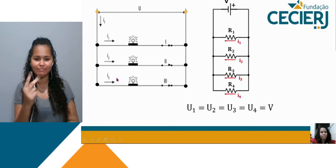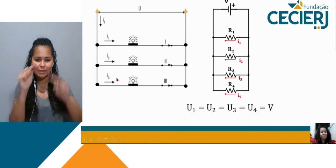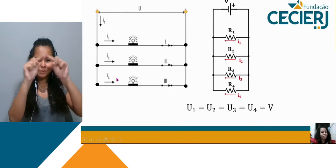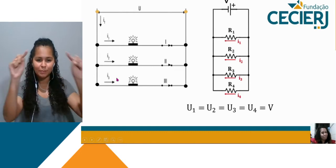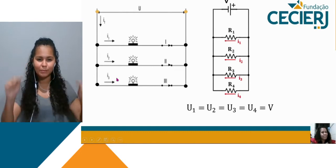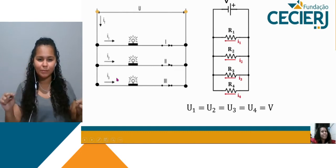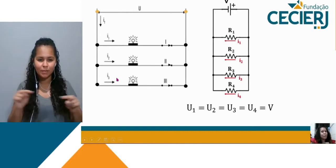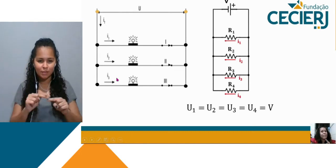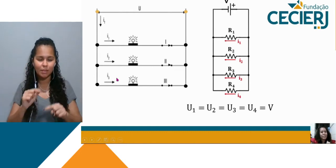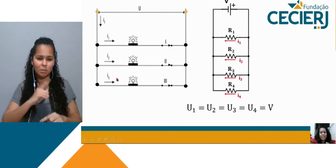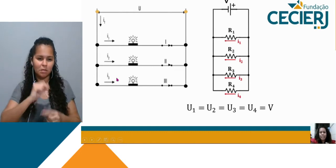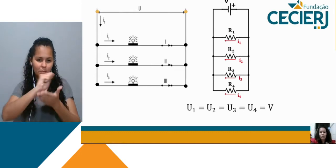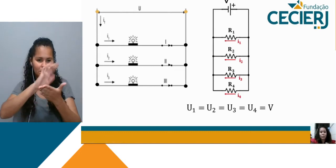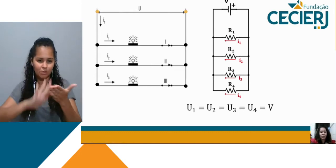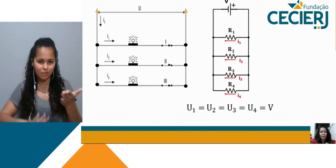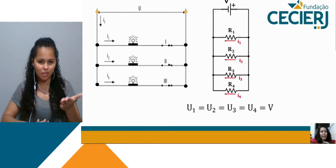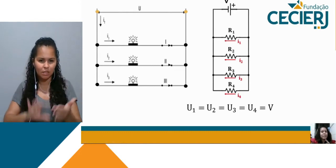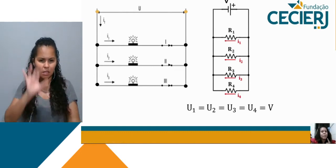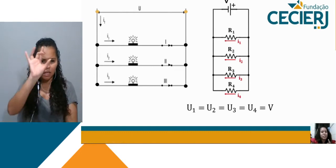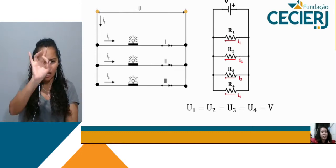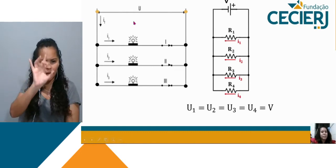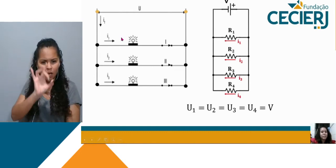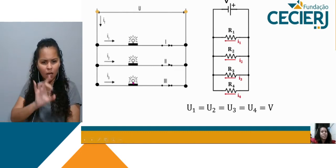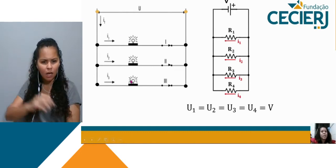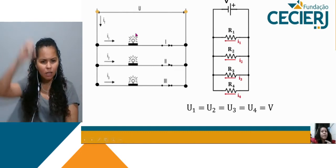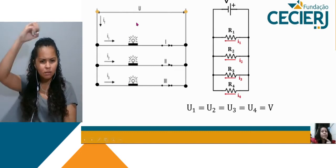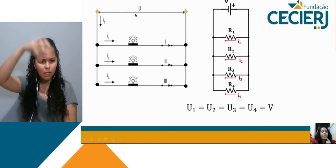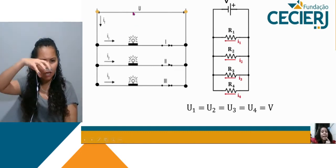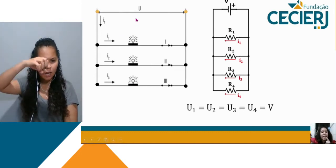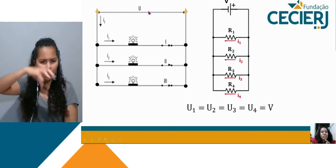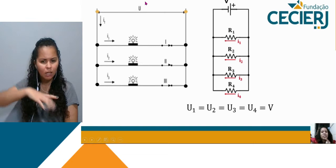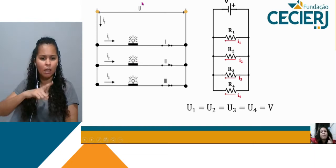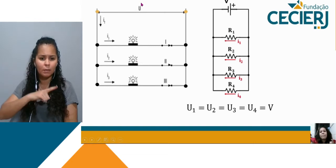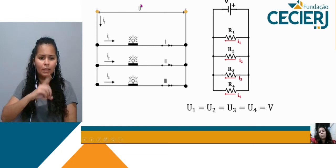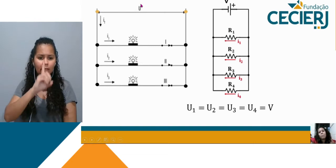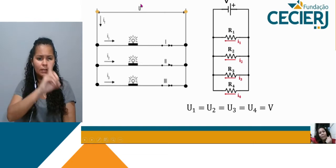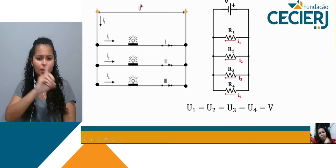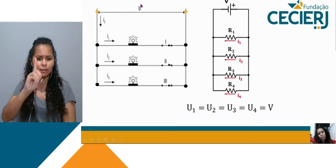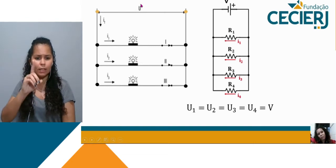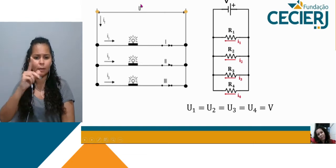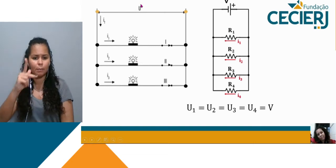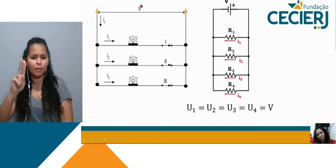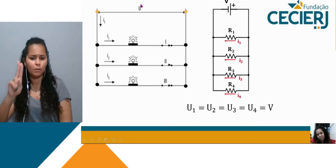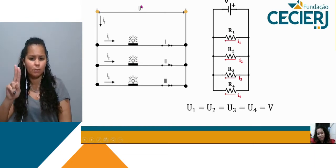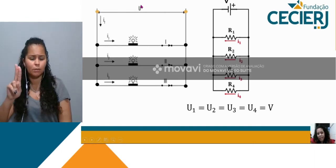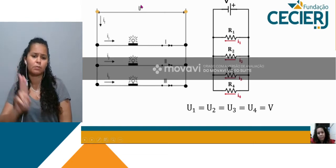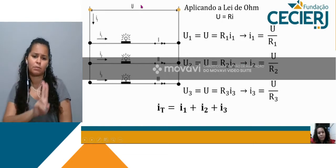sistema, que é o que está no exercício. Cada uma das lâmpadas tem esta DDPU para